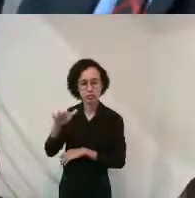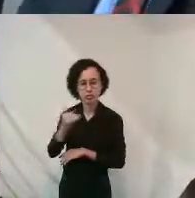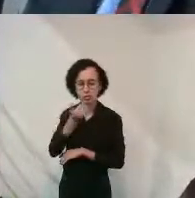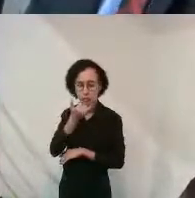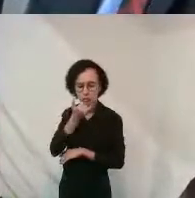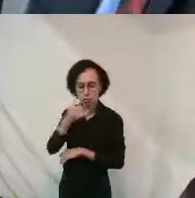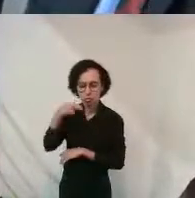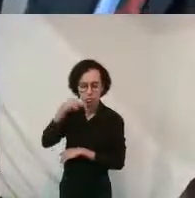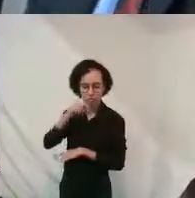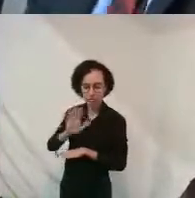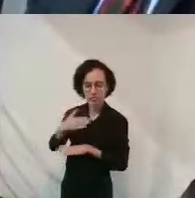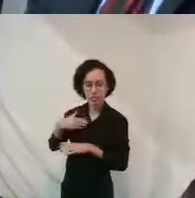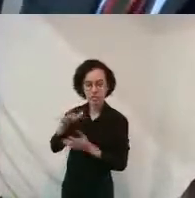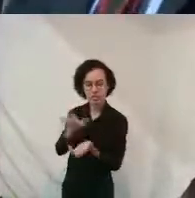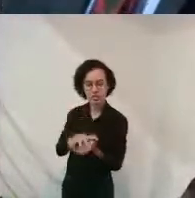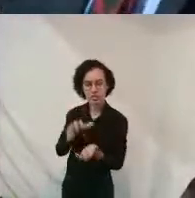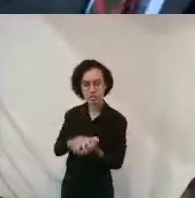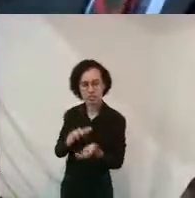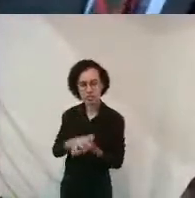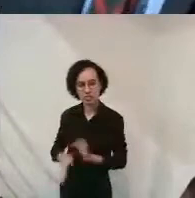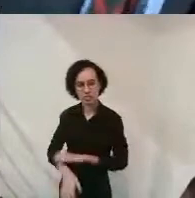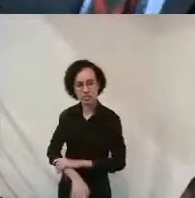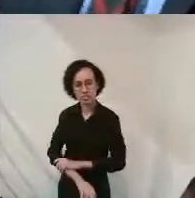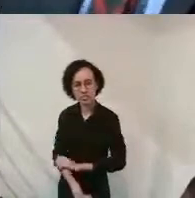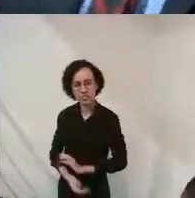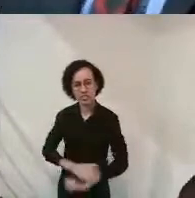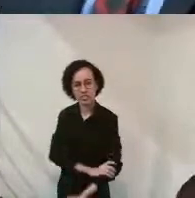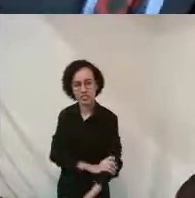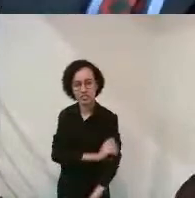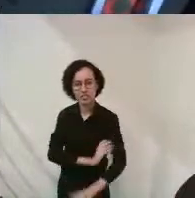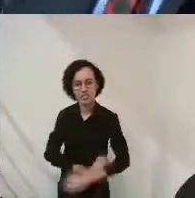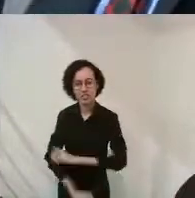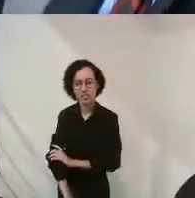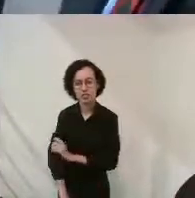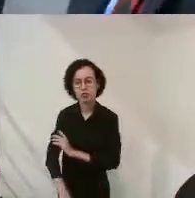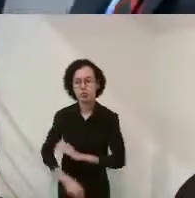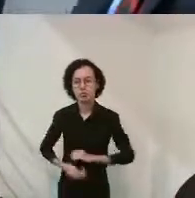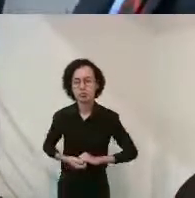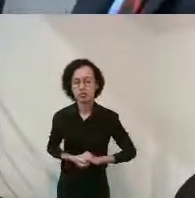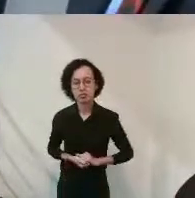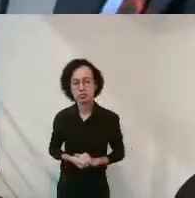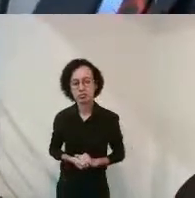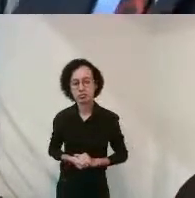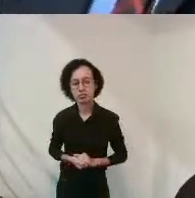de Pernambuco. Estou olhando aqui para o nosso conselheiro, que é Rio Grande do Norte.